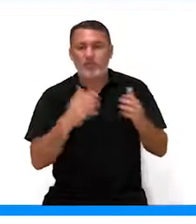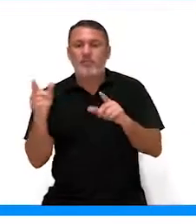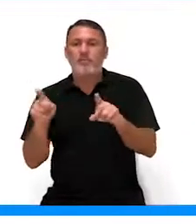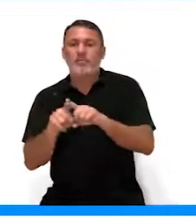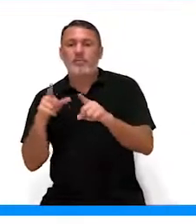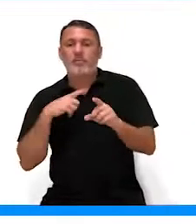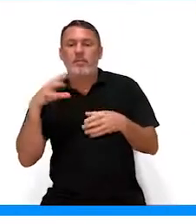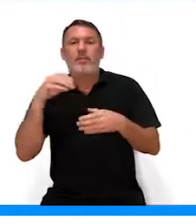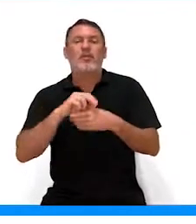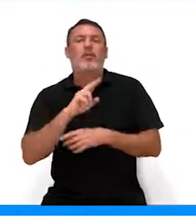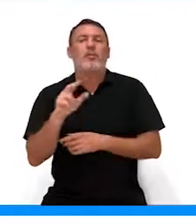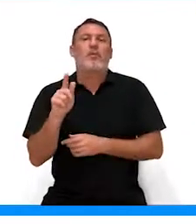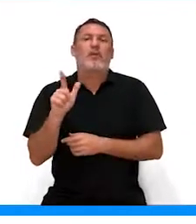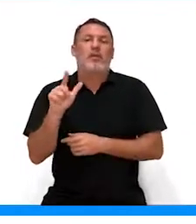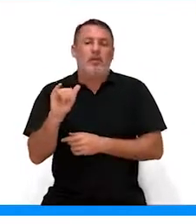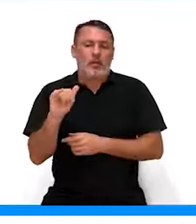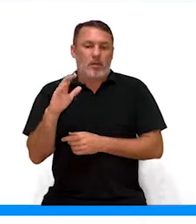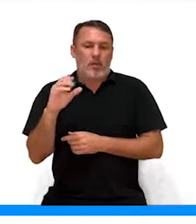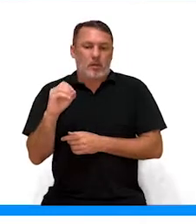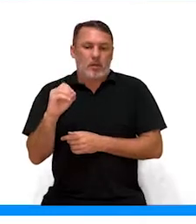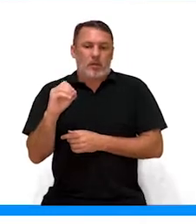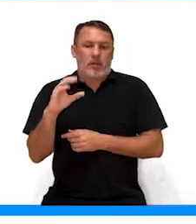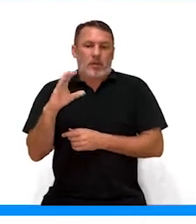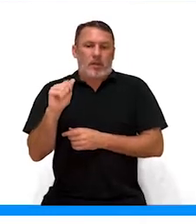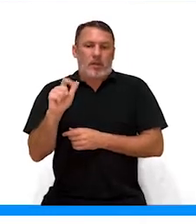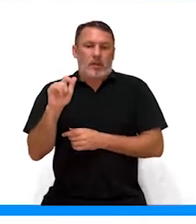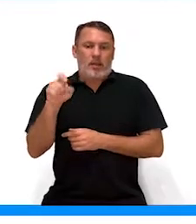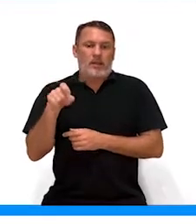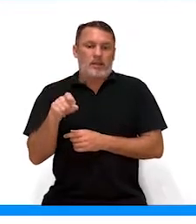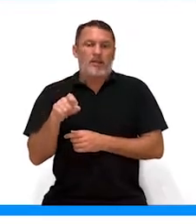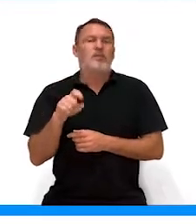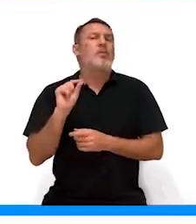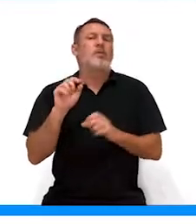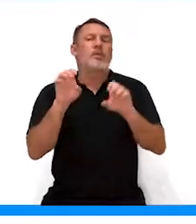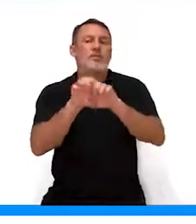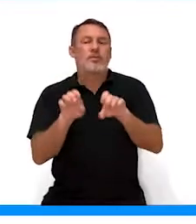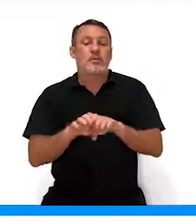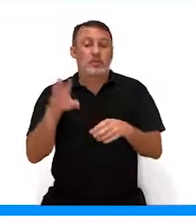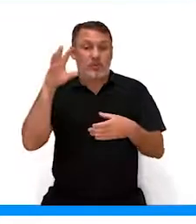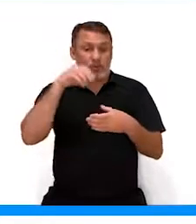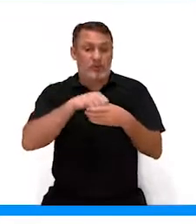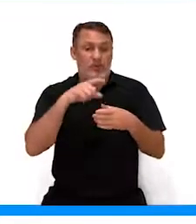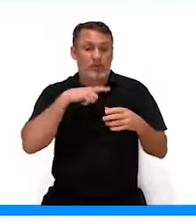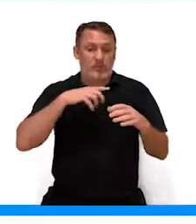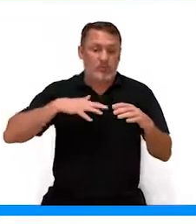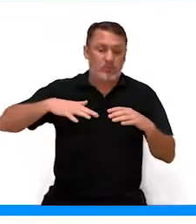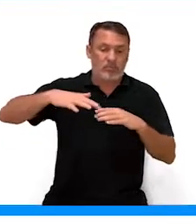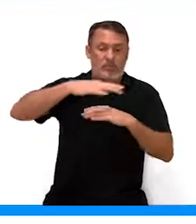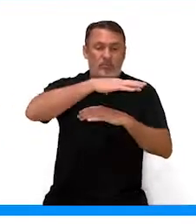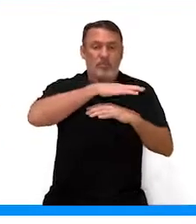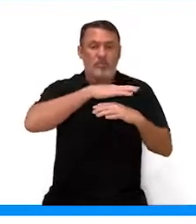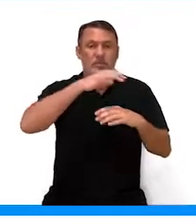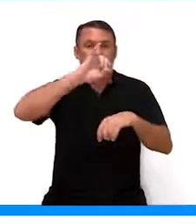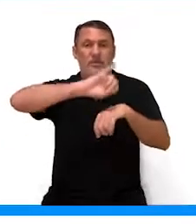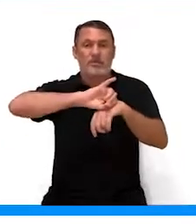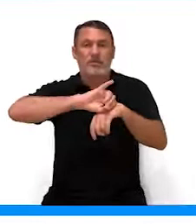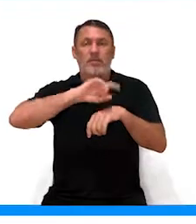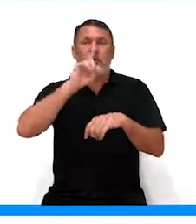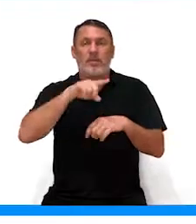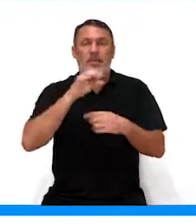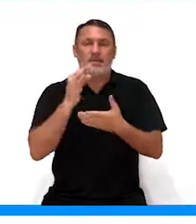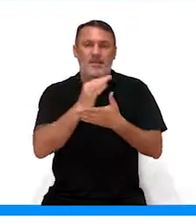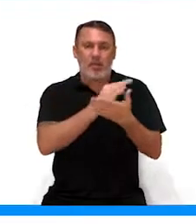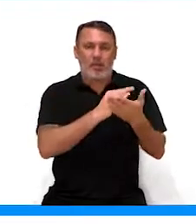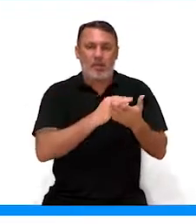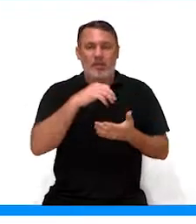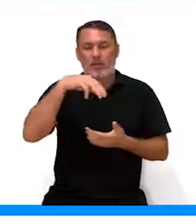eu falei para vocês, e constitui o glicocálix. O glicocálix, ele é uma estrutura que se posiciona